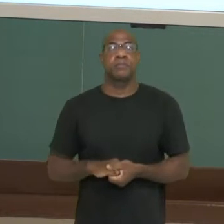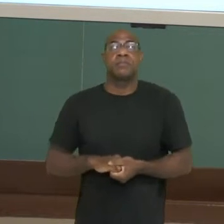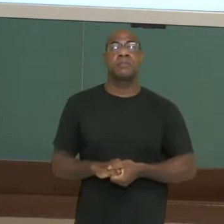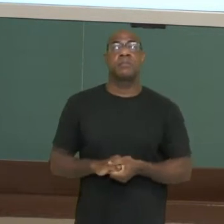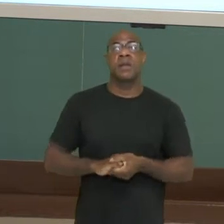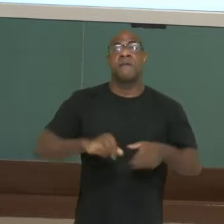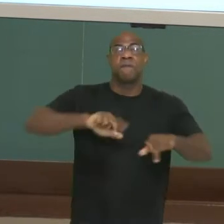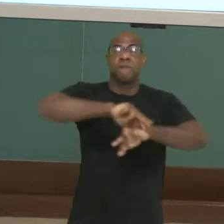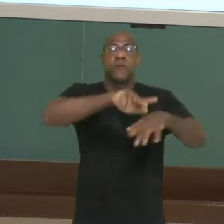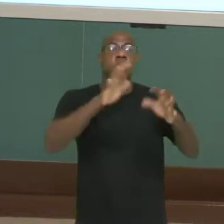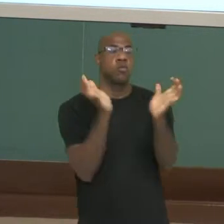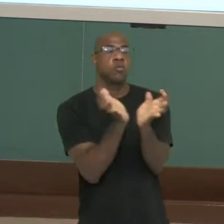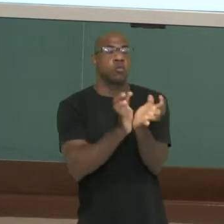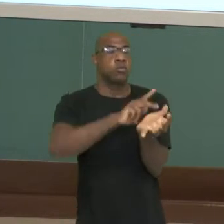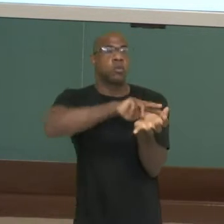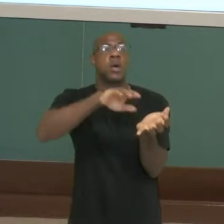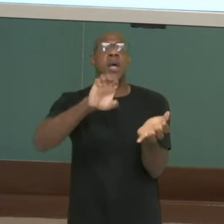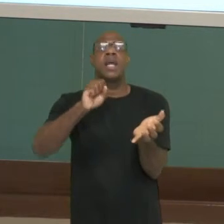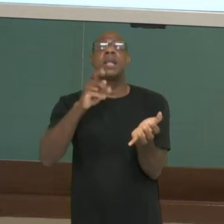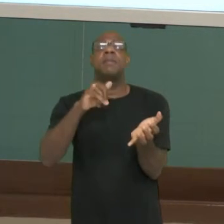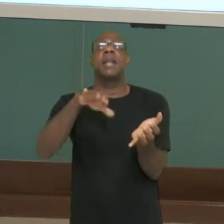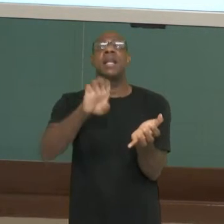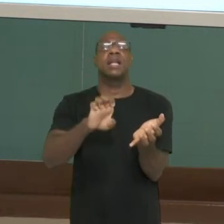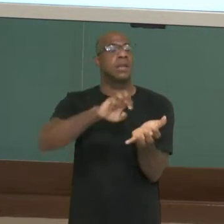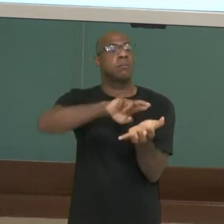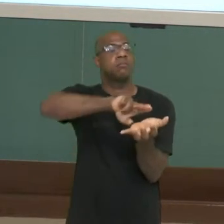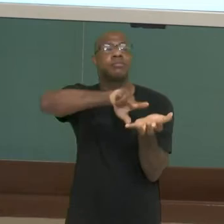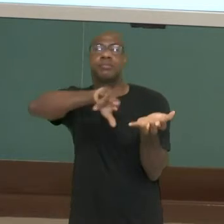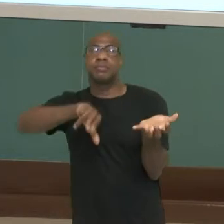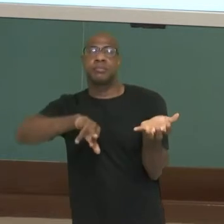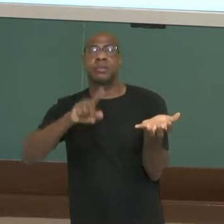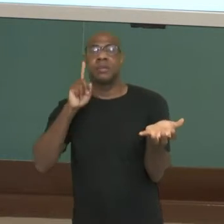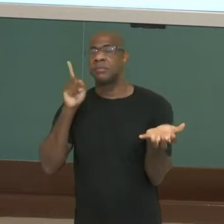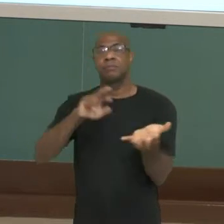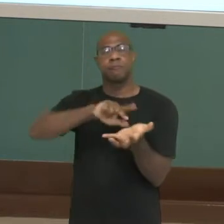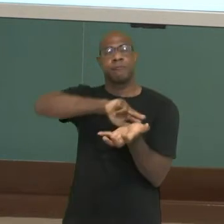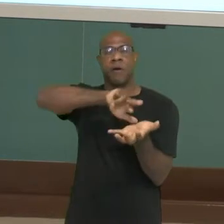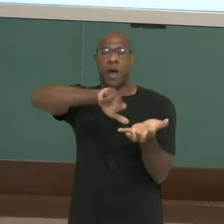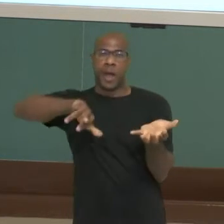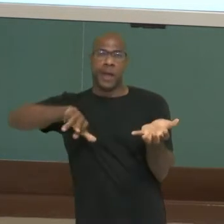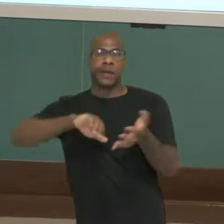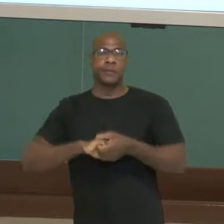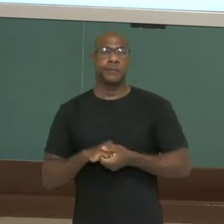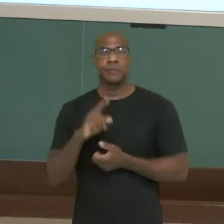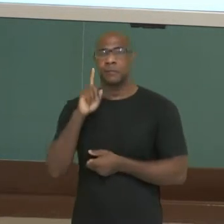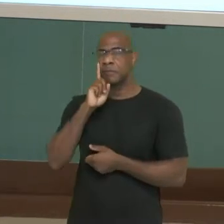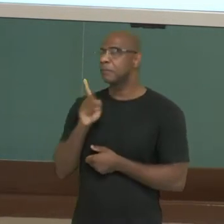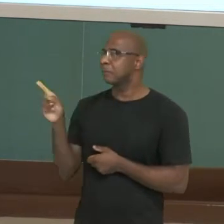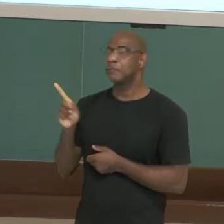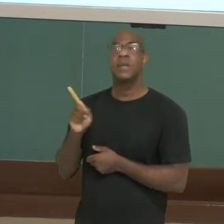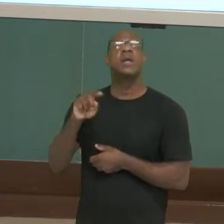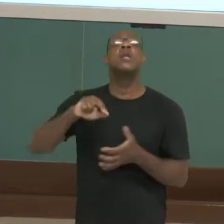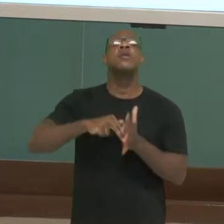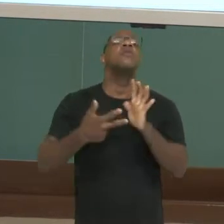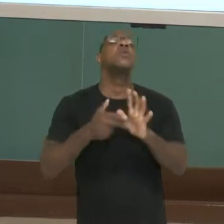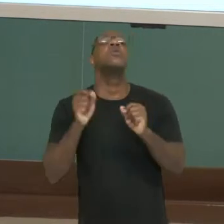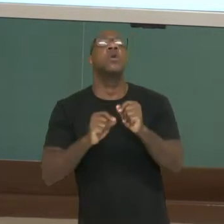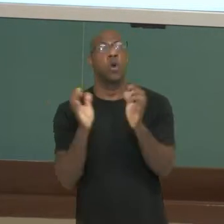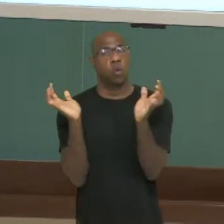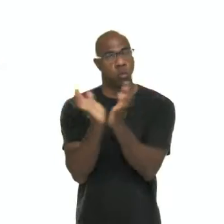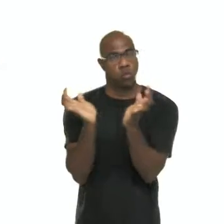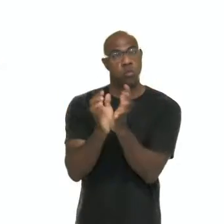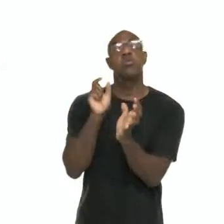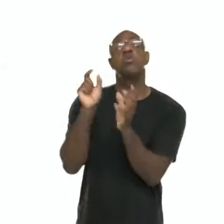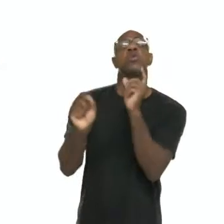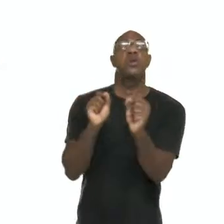Espécie. Olha, começamos a falar então do tema da aula. Espécie. O que significa?